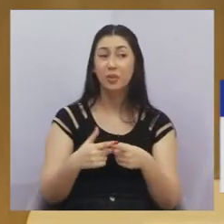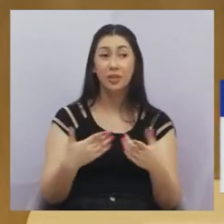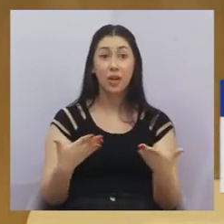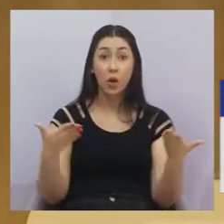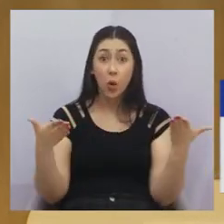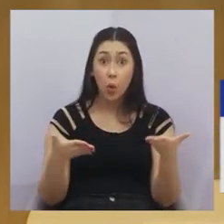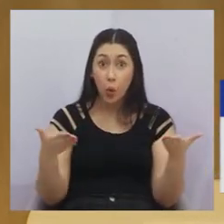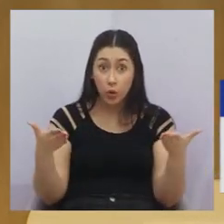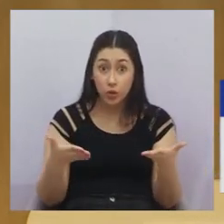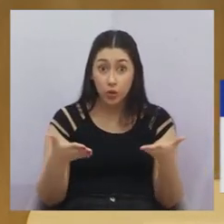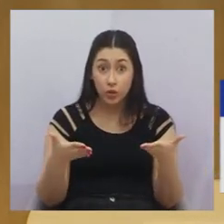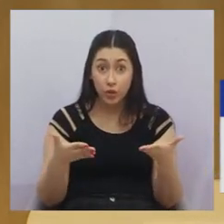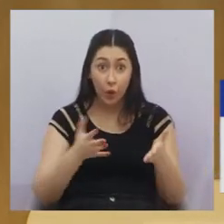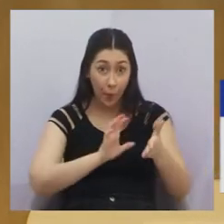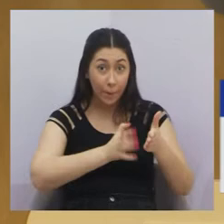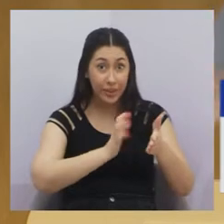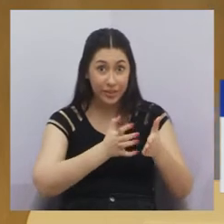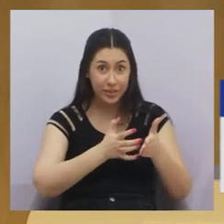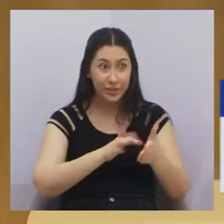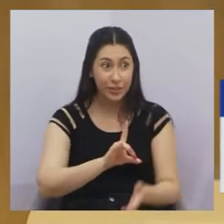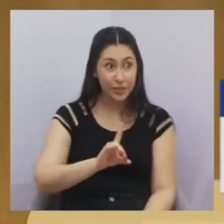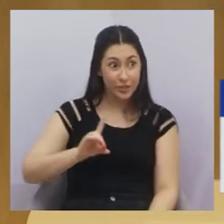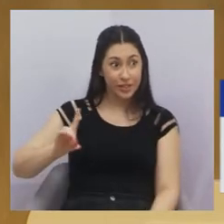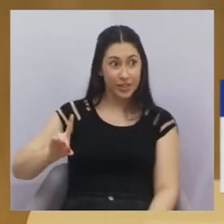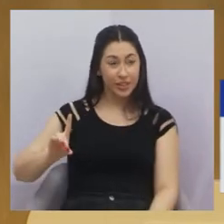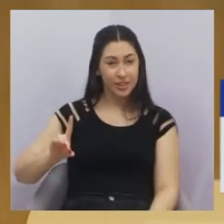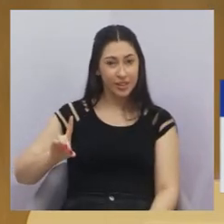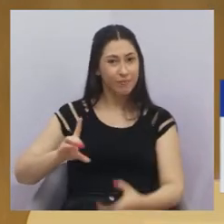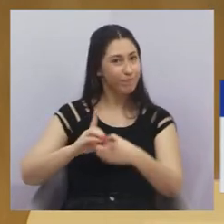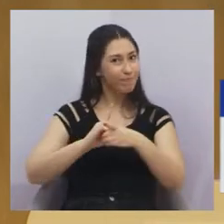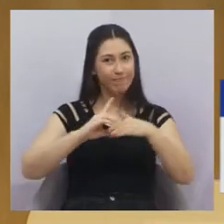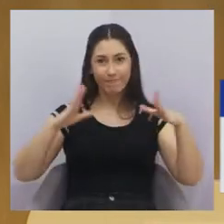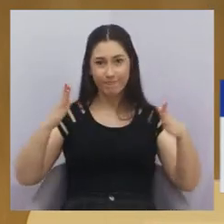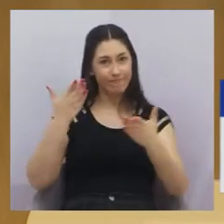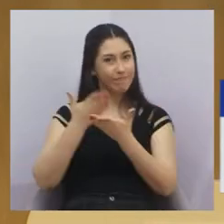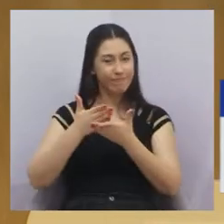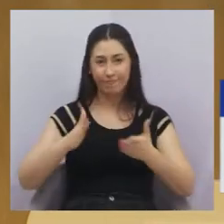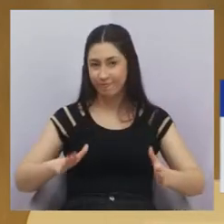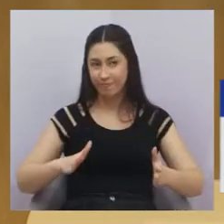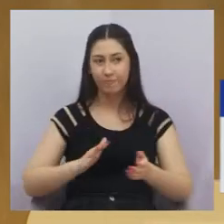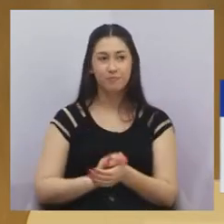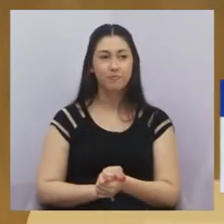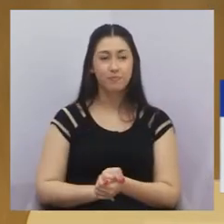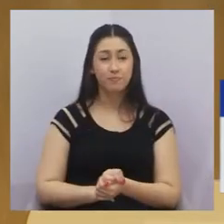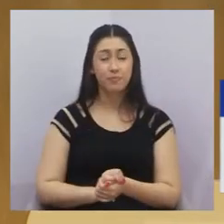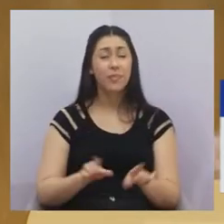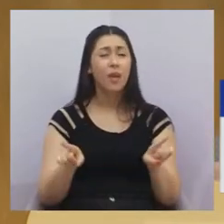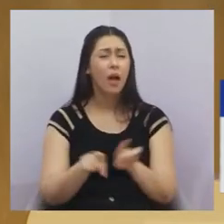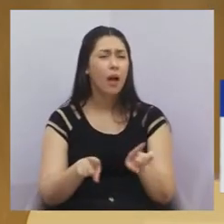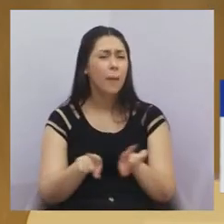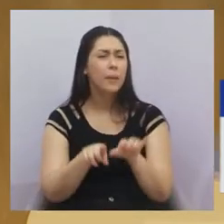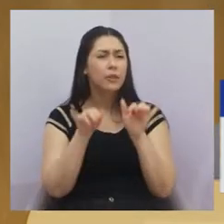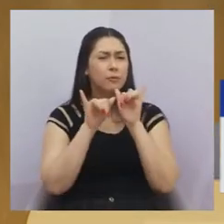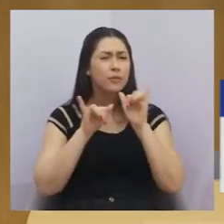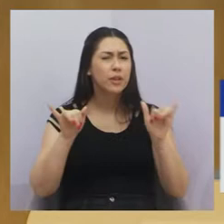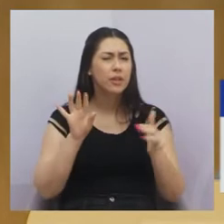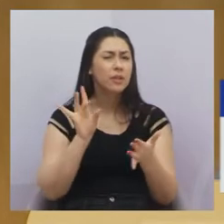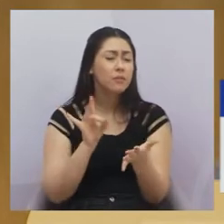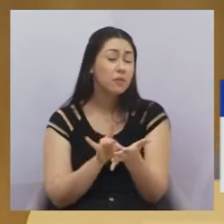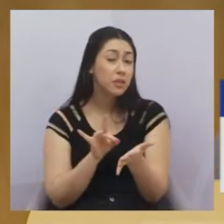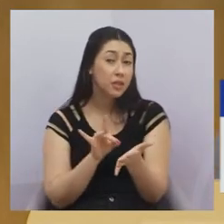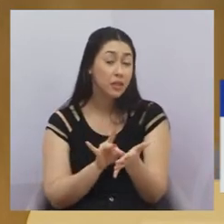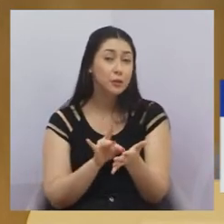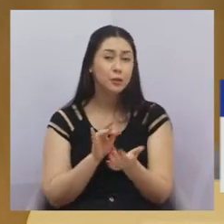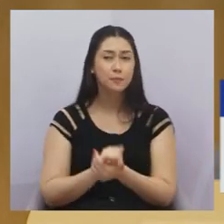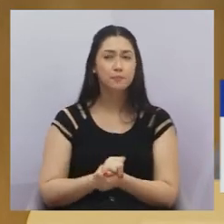atual governo, que é de direita, que tem feito ações antidemocráticas nesse país. E dizer que, na verdade,